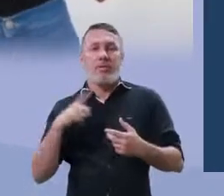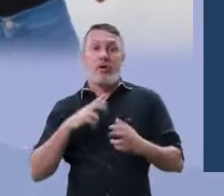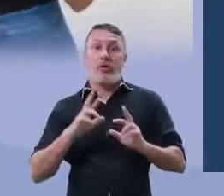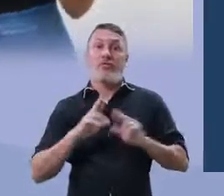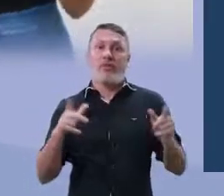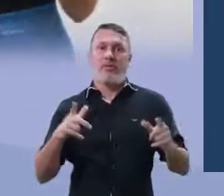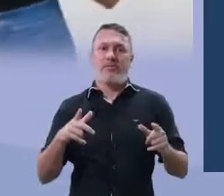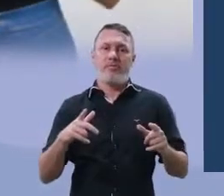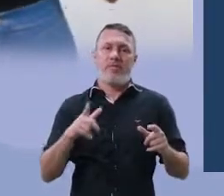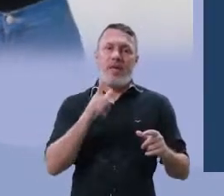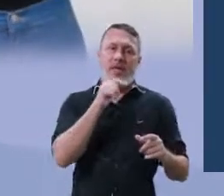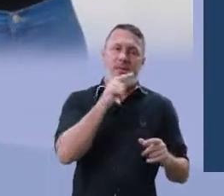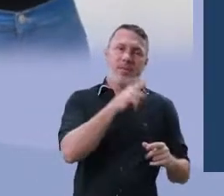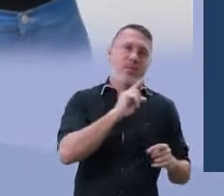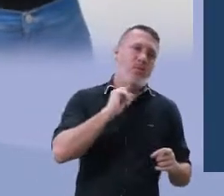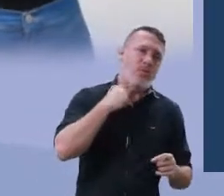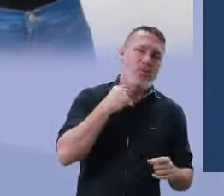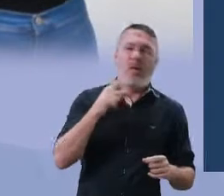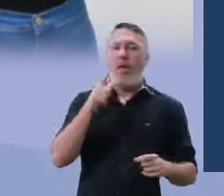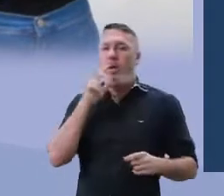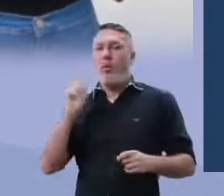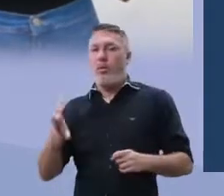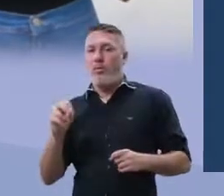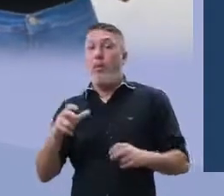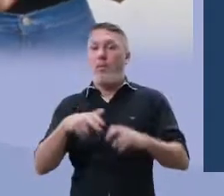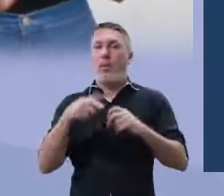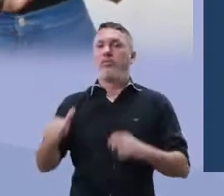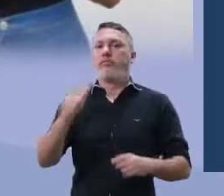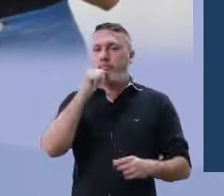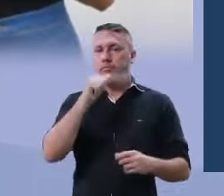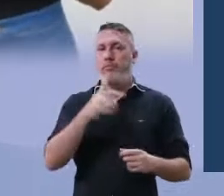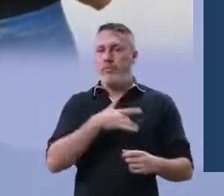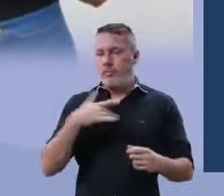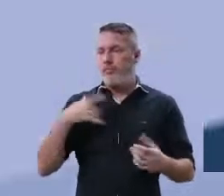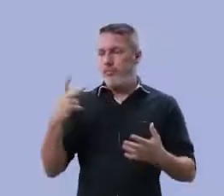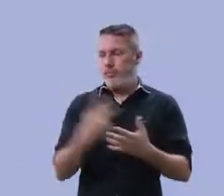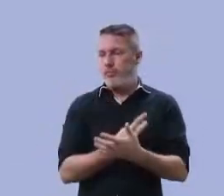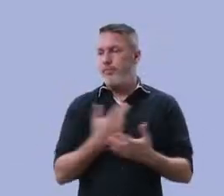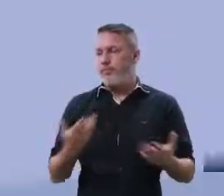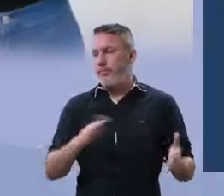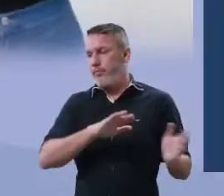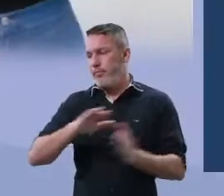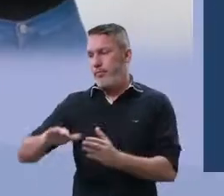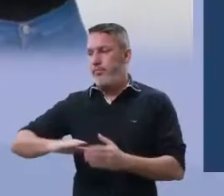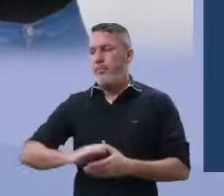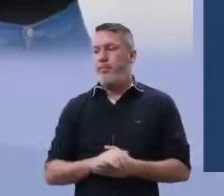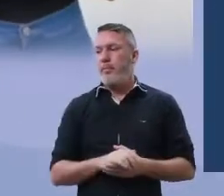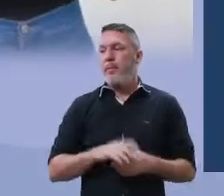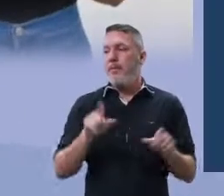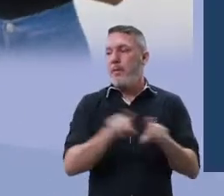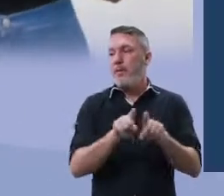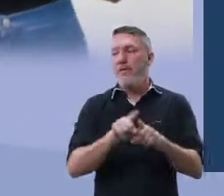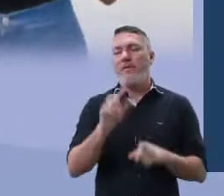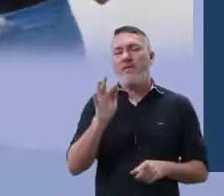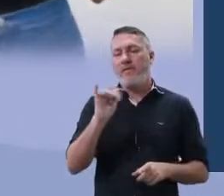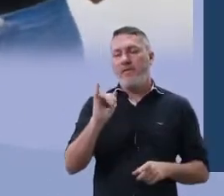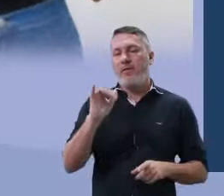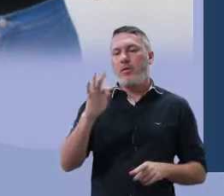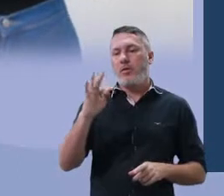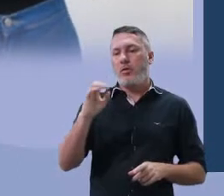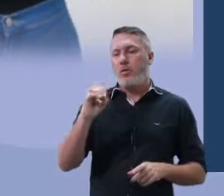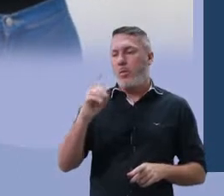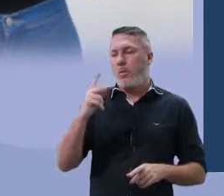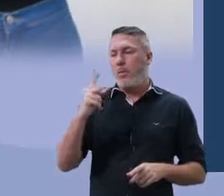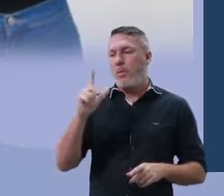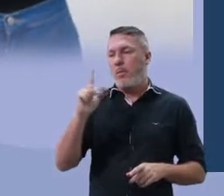amebíase, giardíase. Então, várias doenças são transmitidas através da água. E a destruição do fitoplâncton? Esses seres,